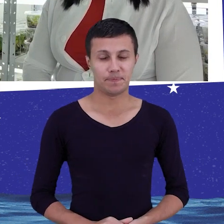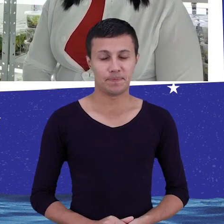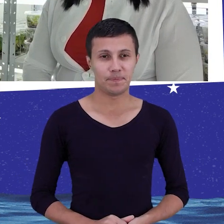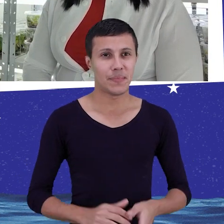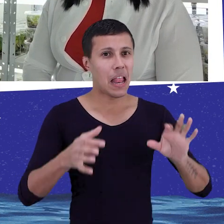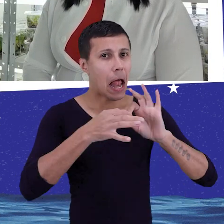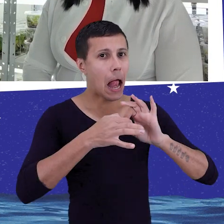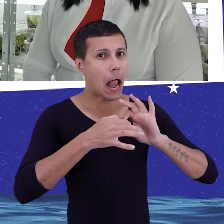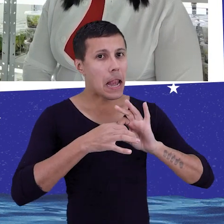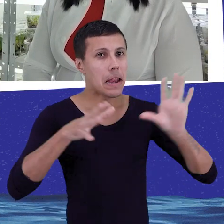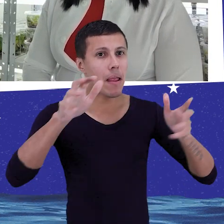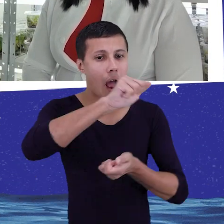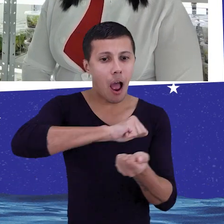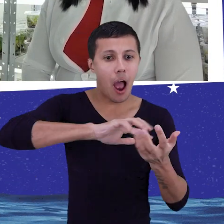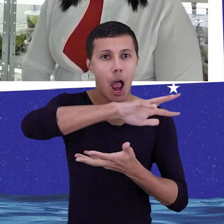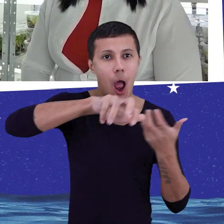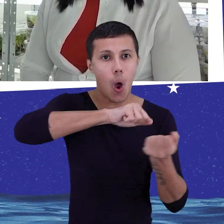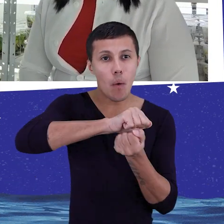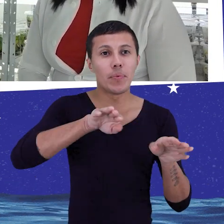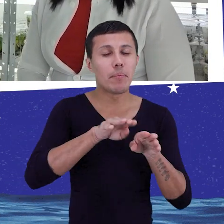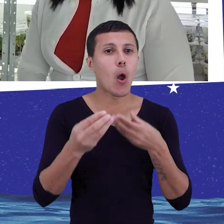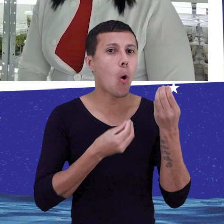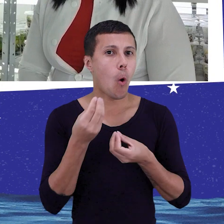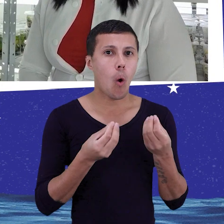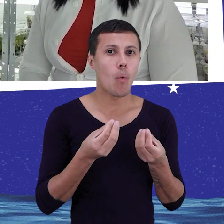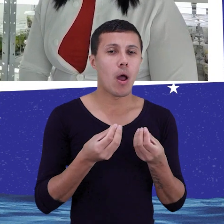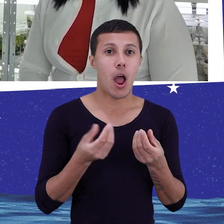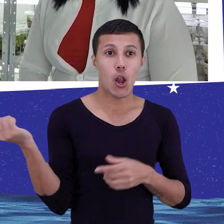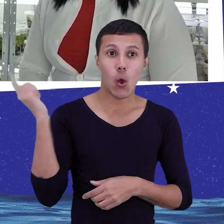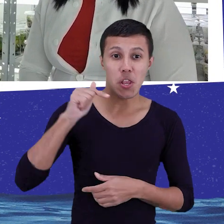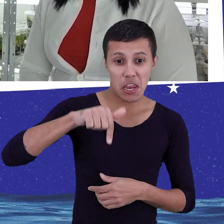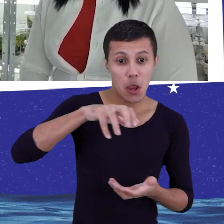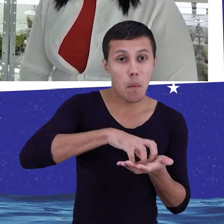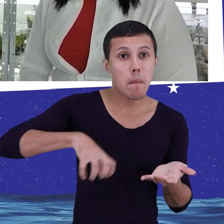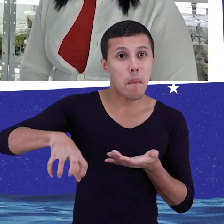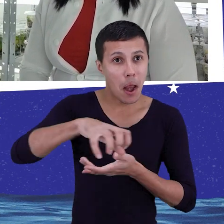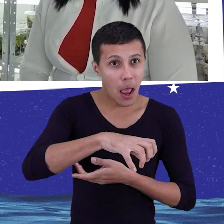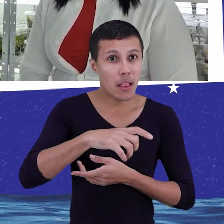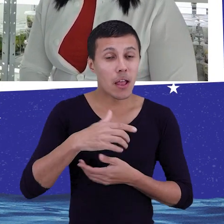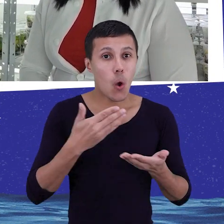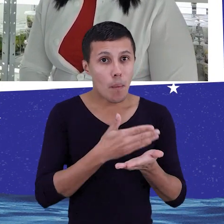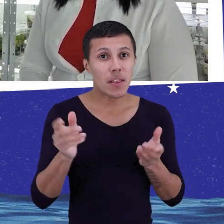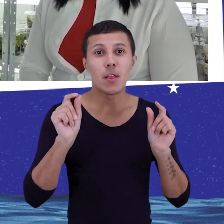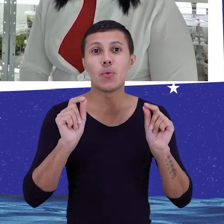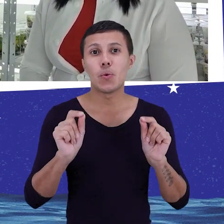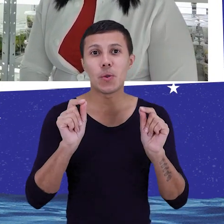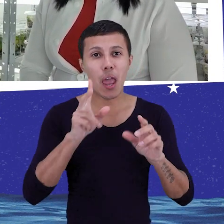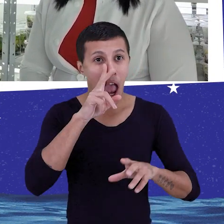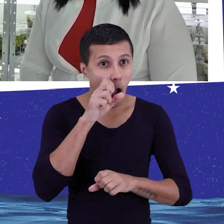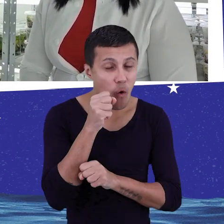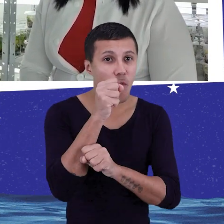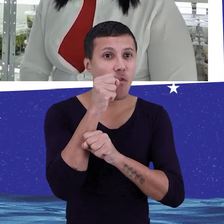da liberdade da sustentabilidade, né? Então, a gente está ganhando esse mercado e a gente está trazendo essa